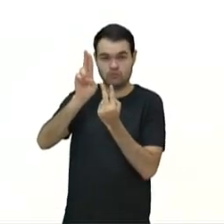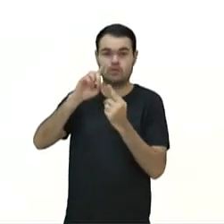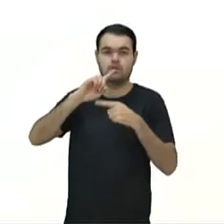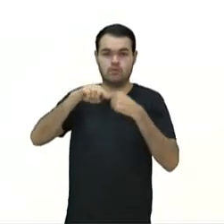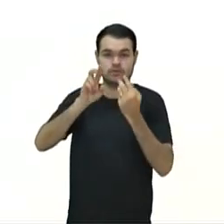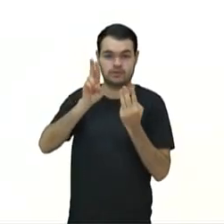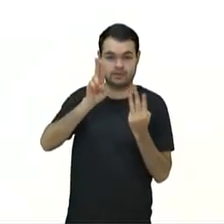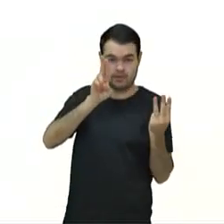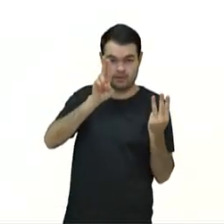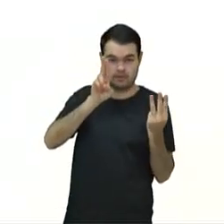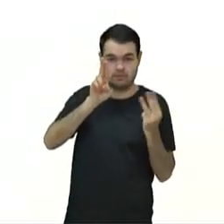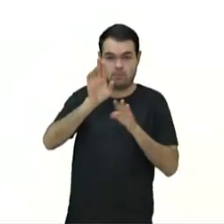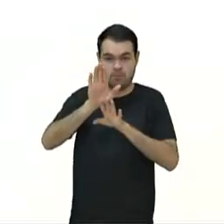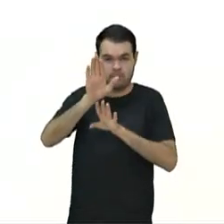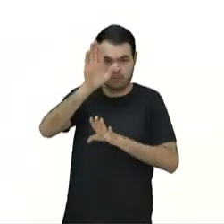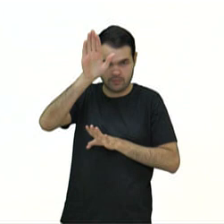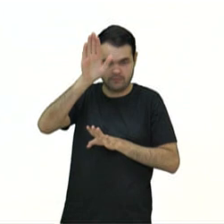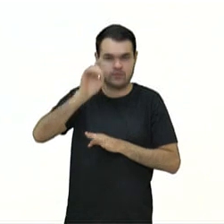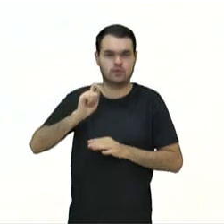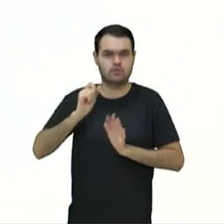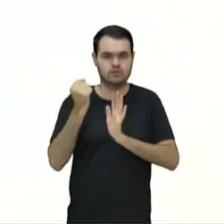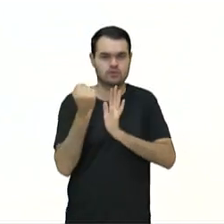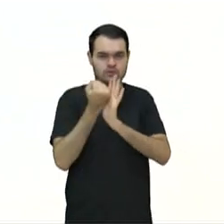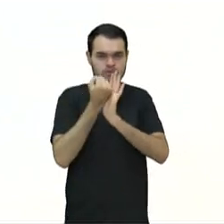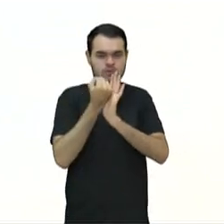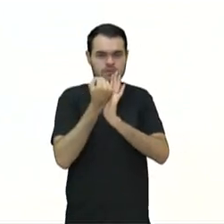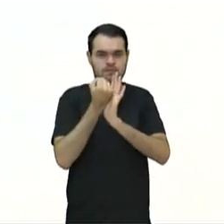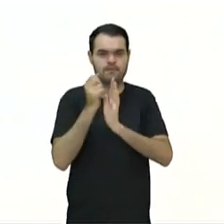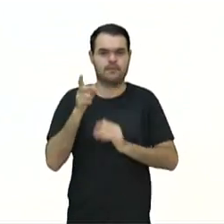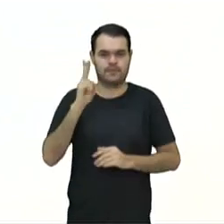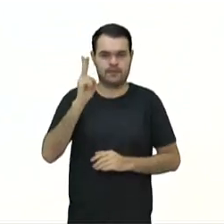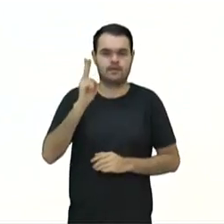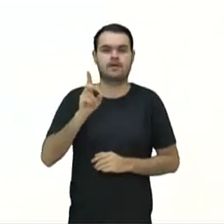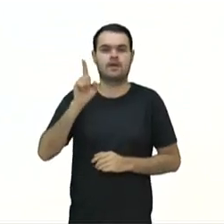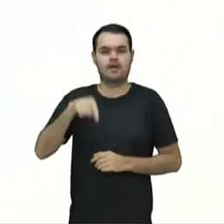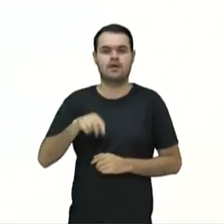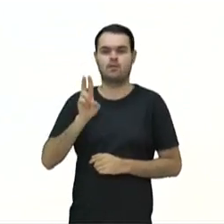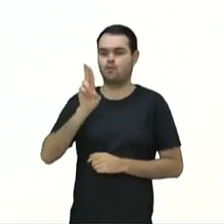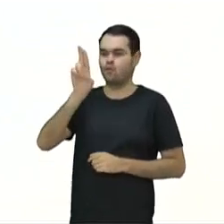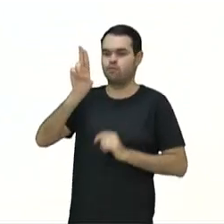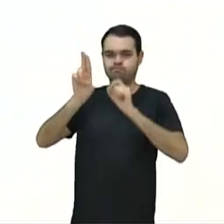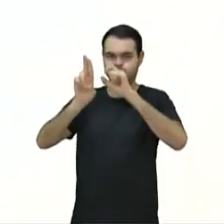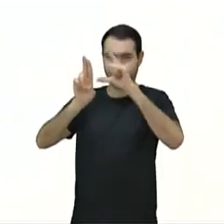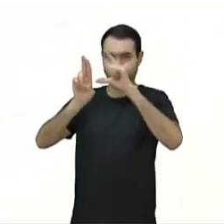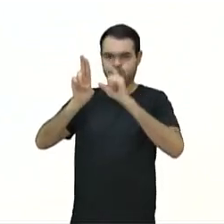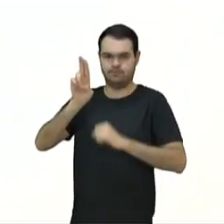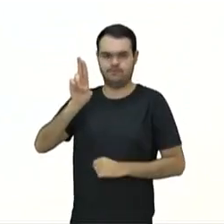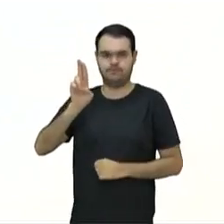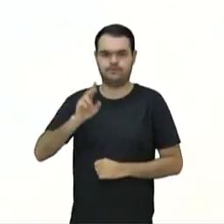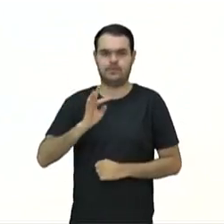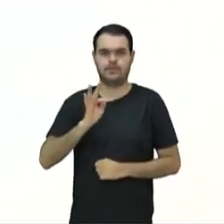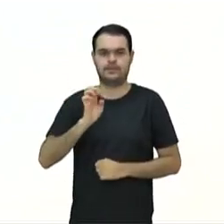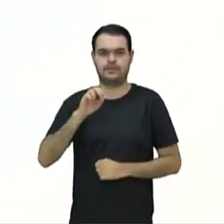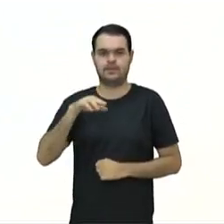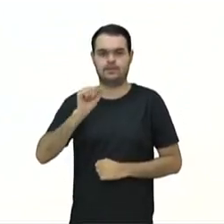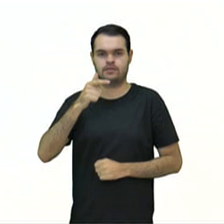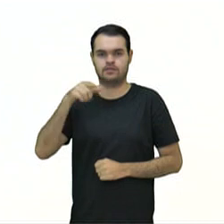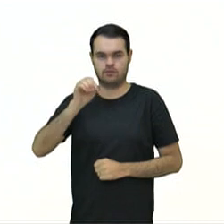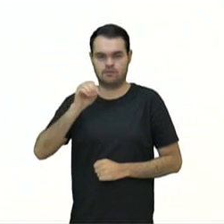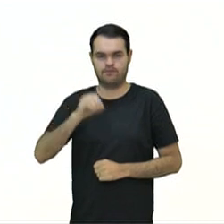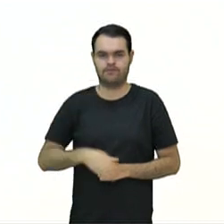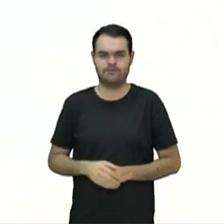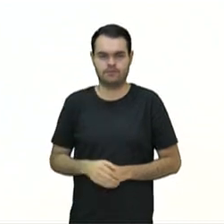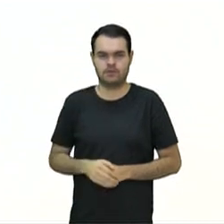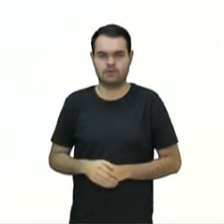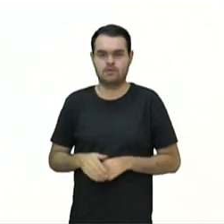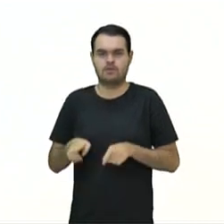3U. Símbolo da tensão, o DDP é a letra U, certo? No resistor, ao